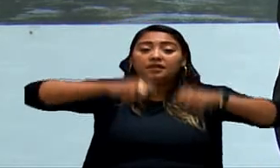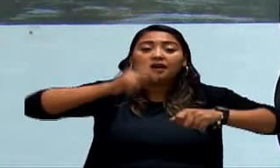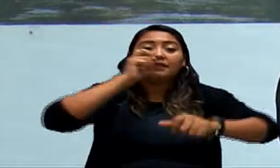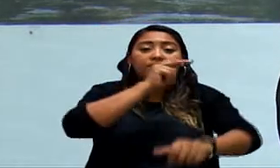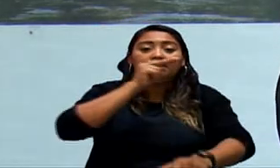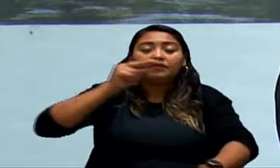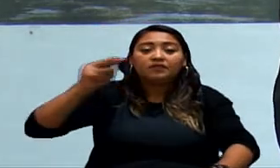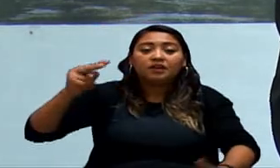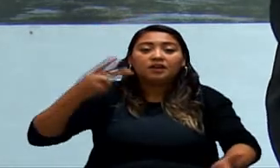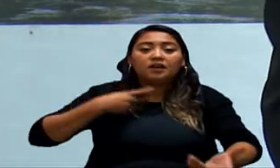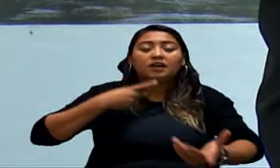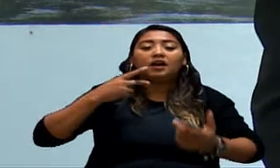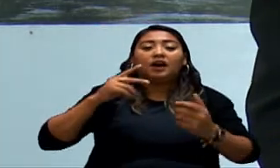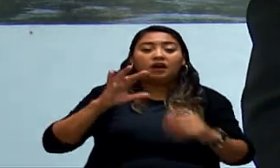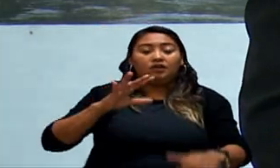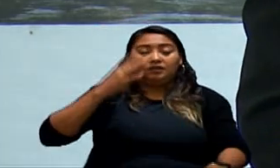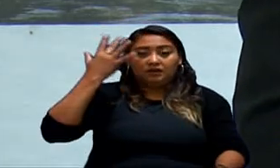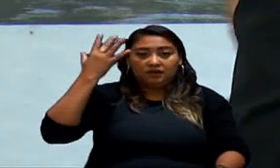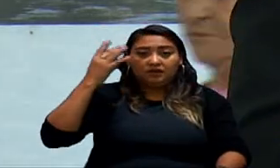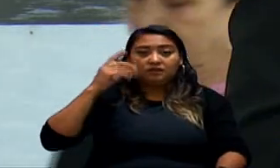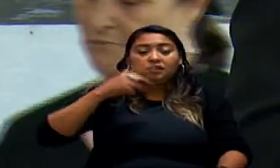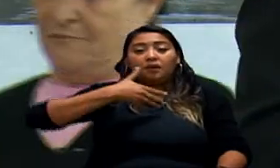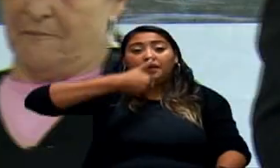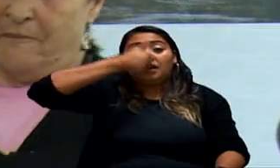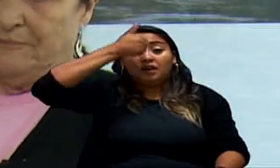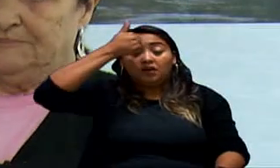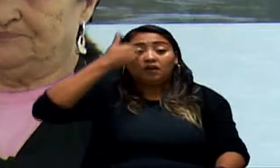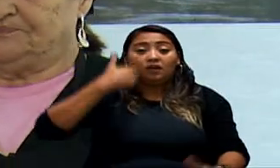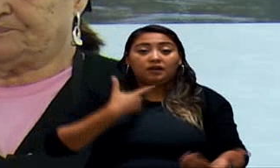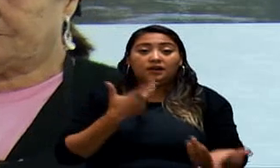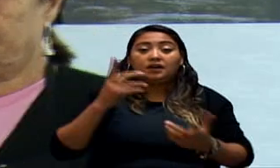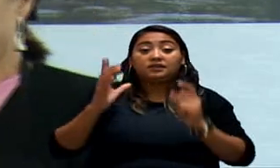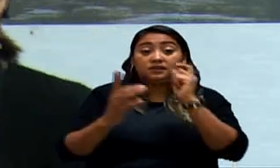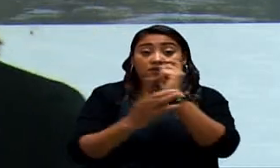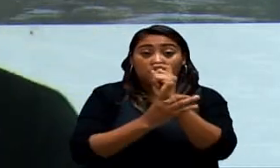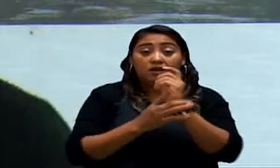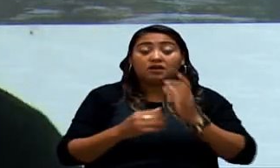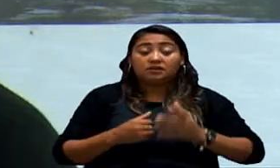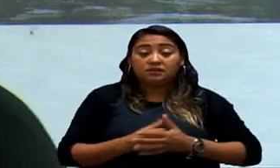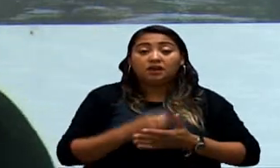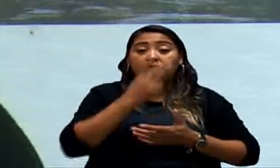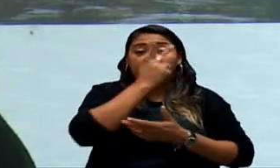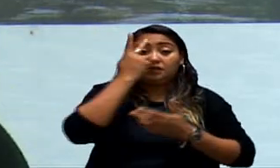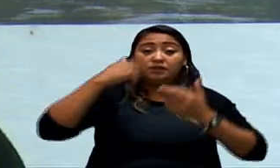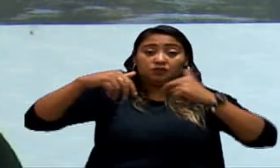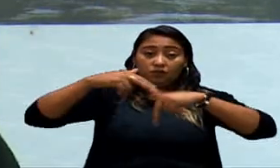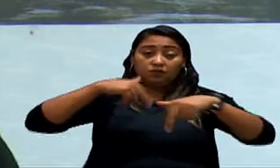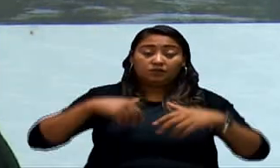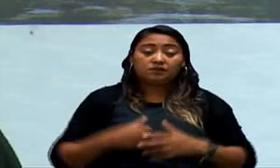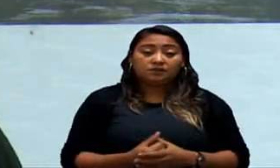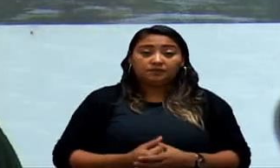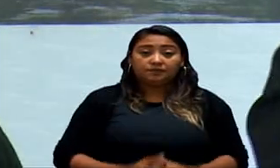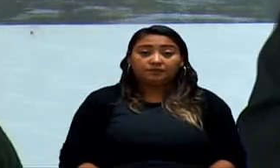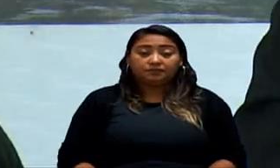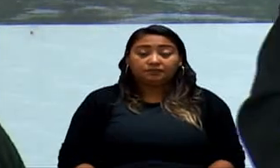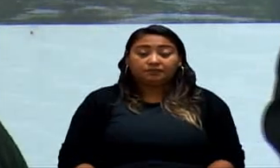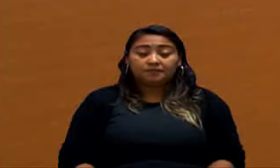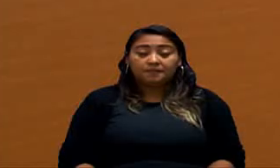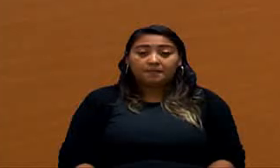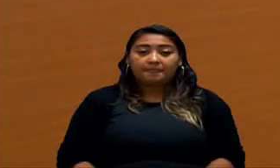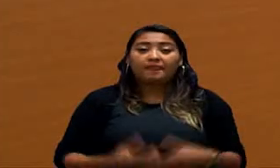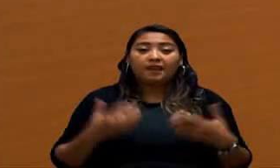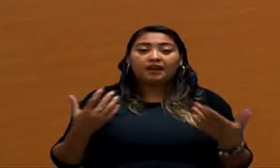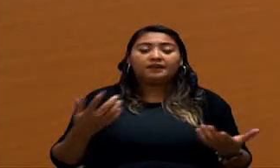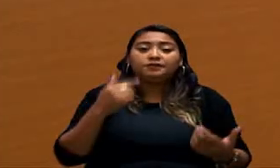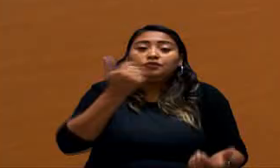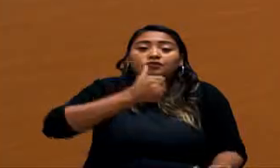visibilidade, consequentemente, dá melhora a questão da segurança para as pessoas. Obrigado, Ângela. E ali